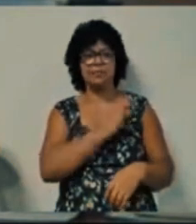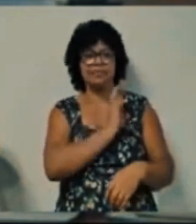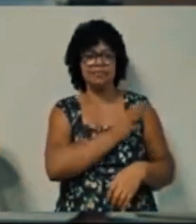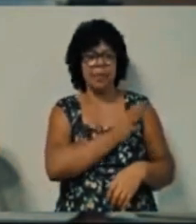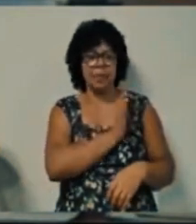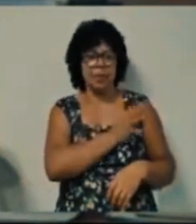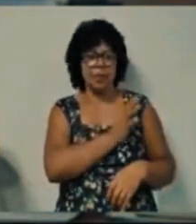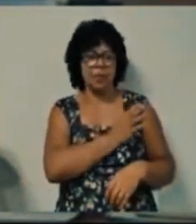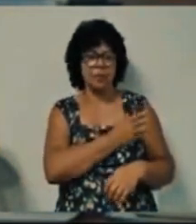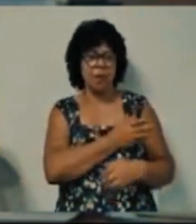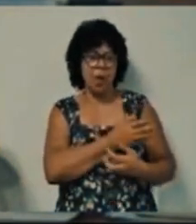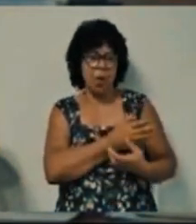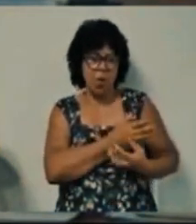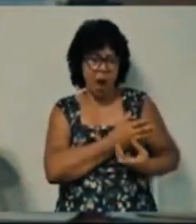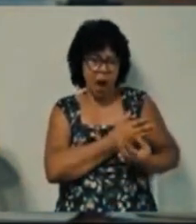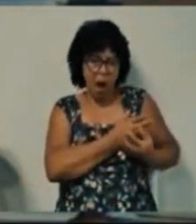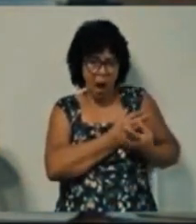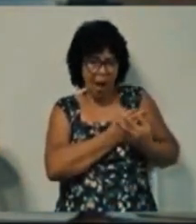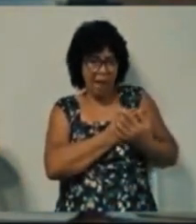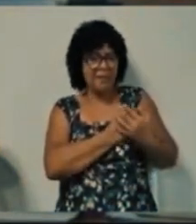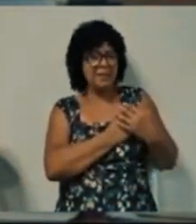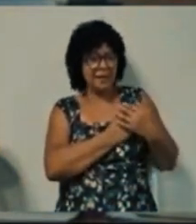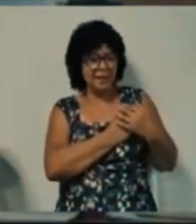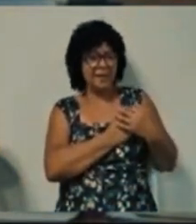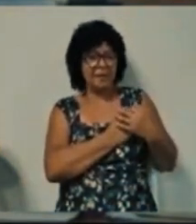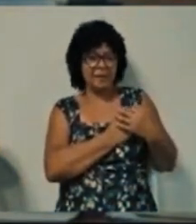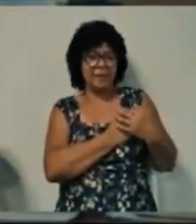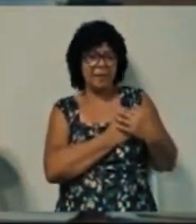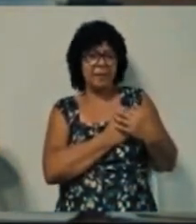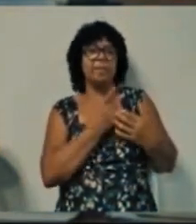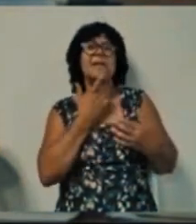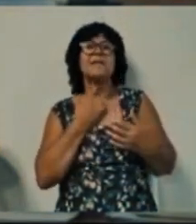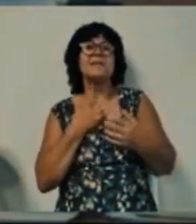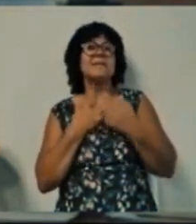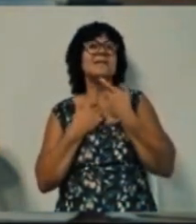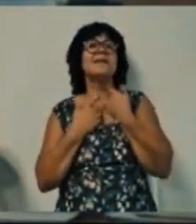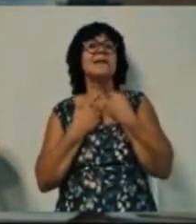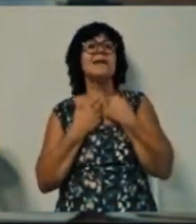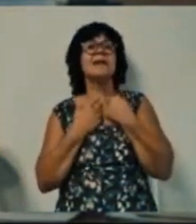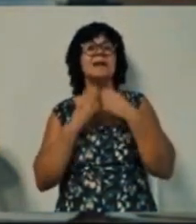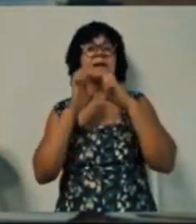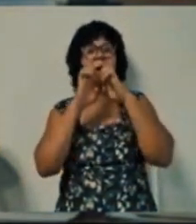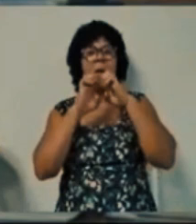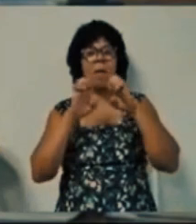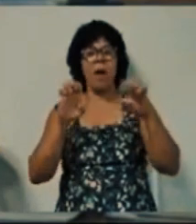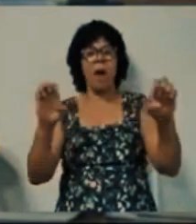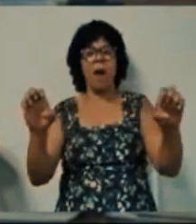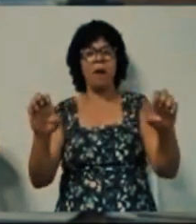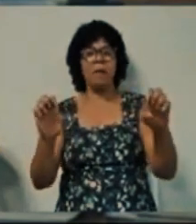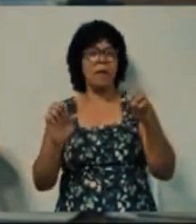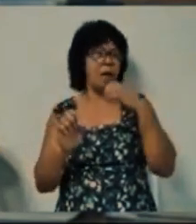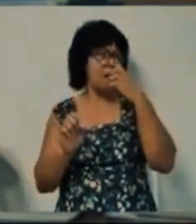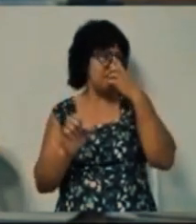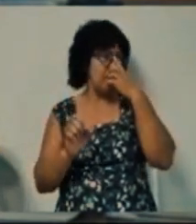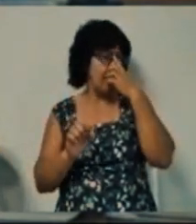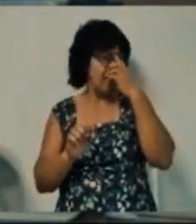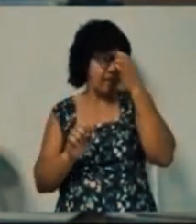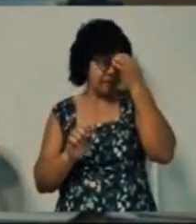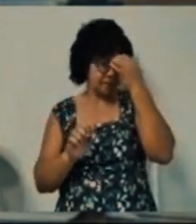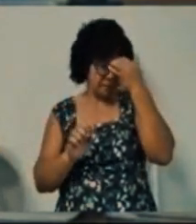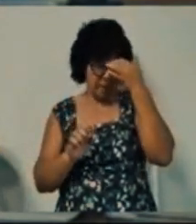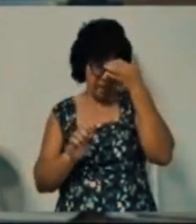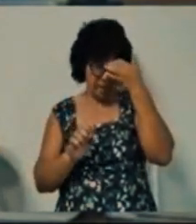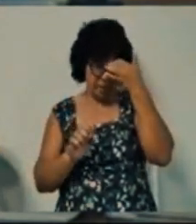envisionava, olhava o mundo da época, e ele ficava,